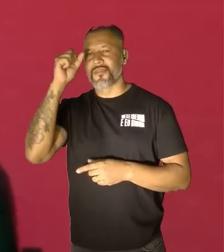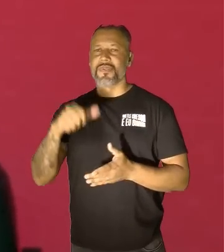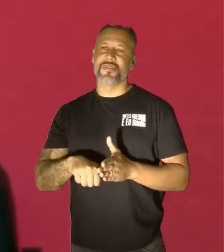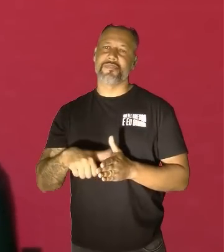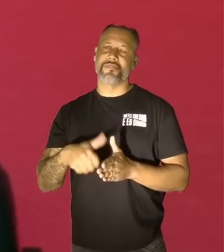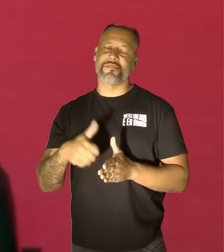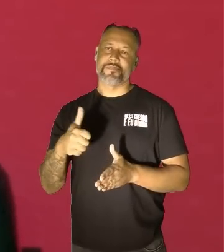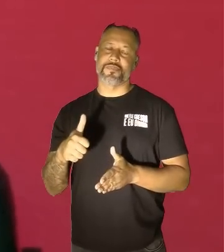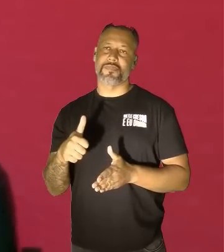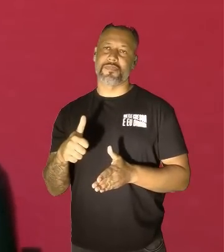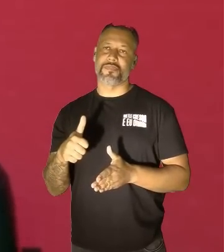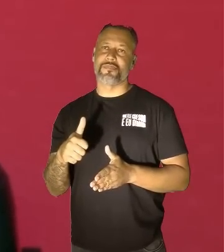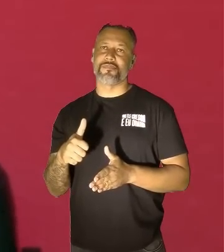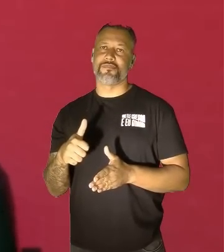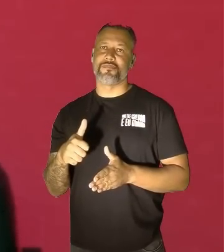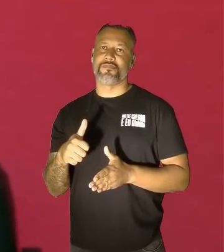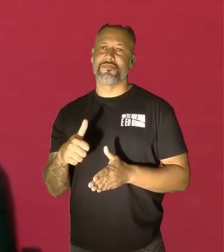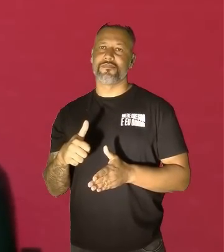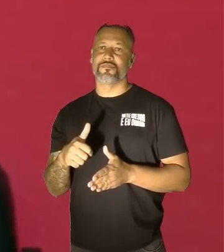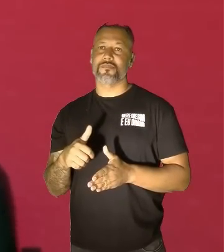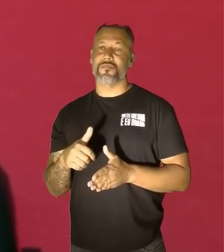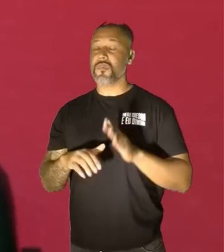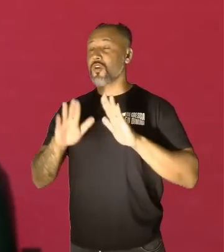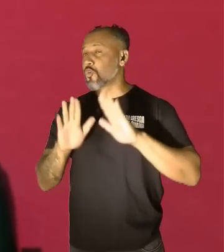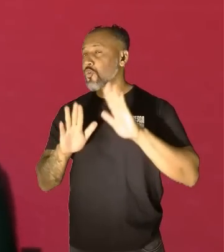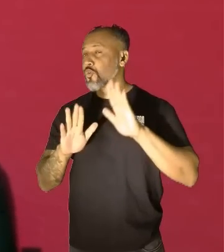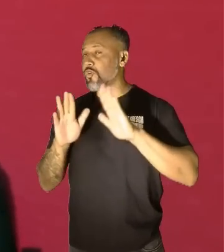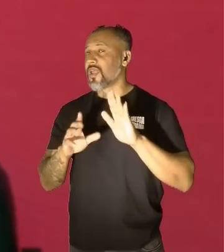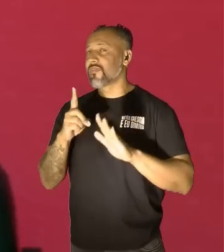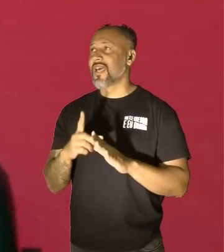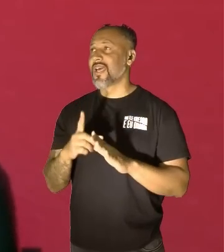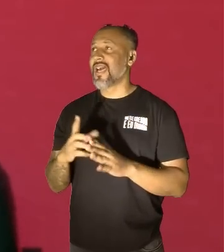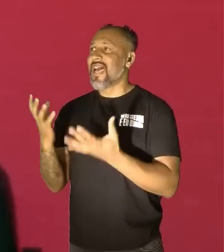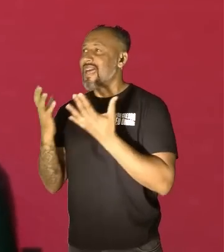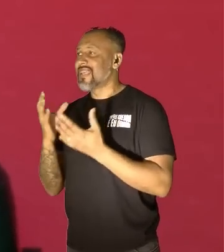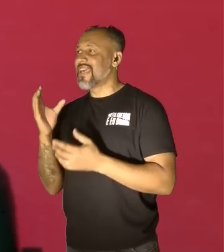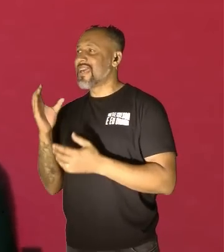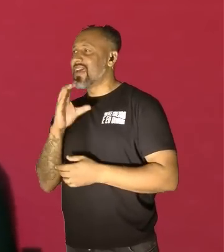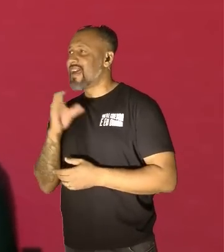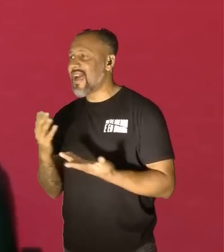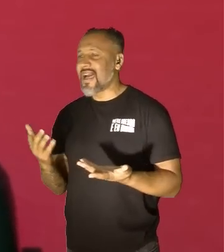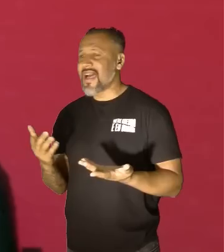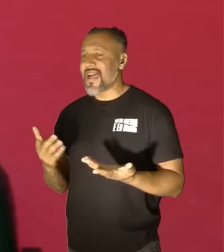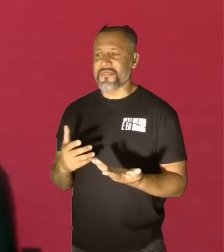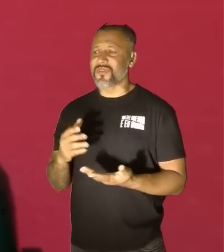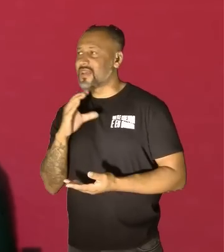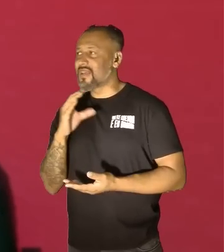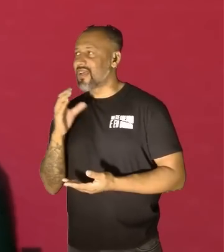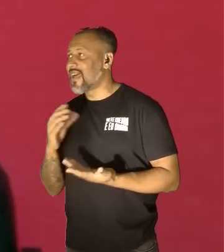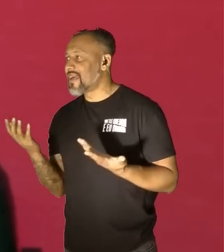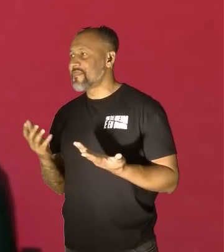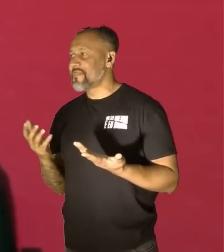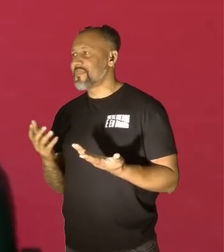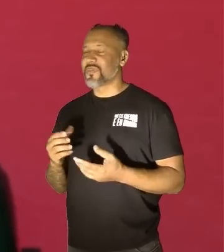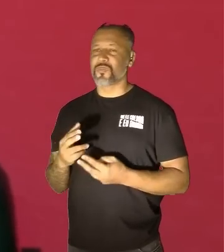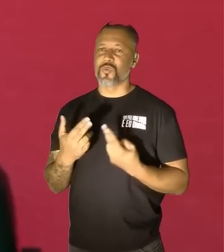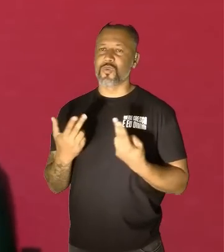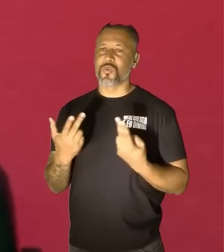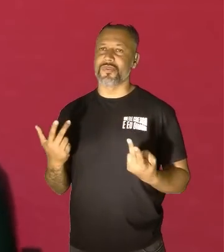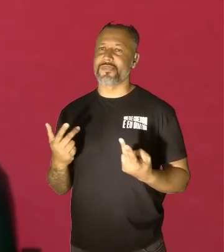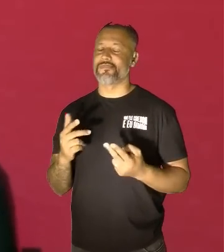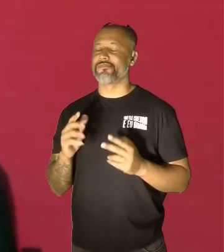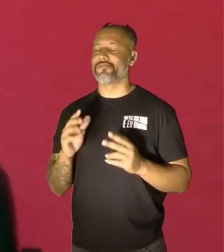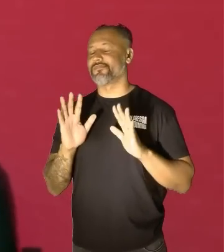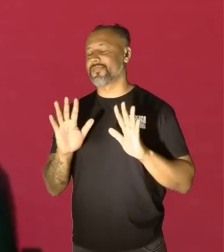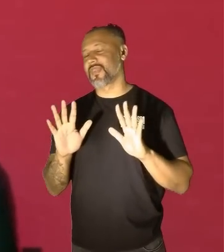Cuidado quando você começa uma vida cristã e tem muita pressa de terminar a fase da amamentação,